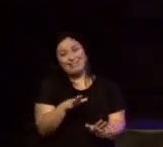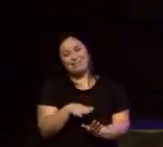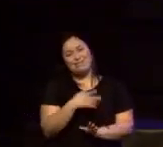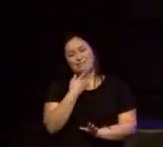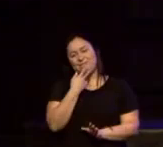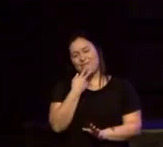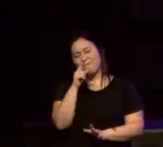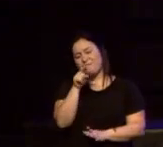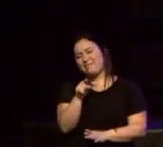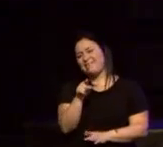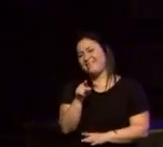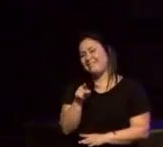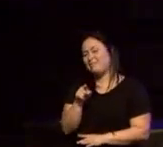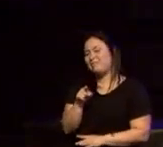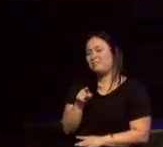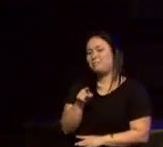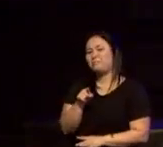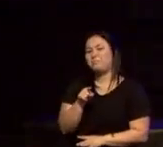você.